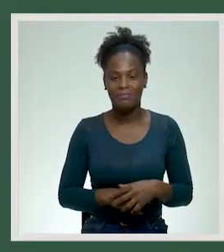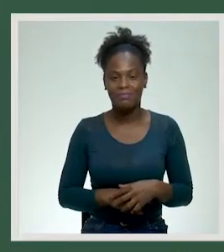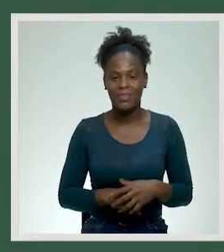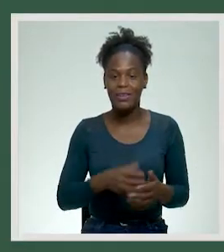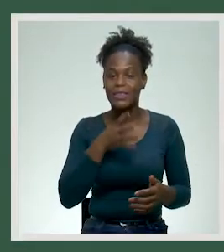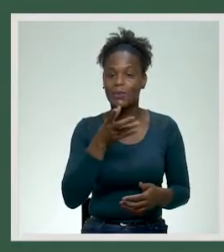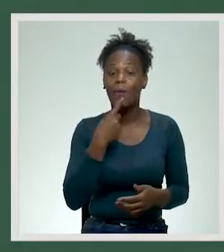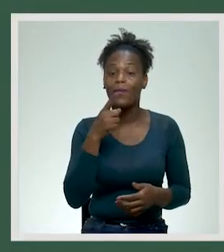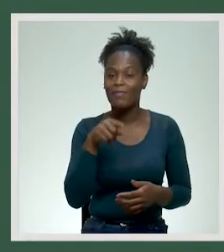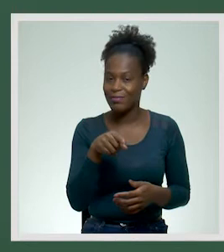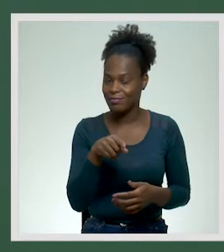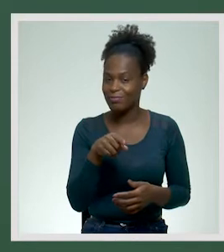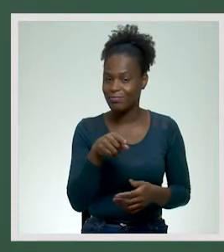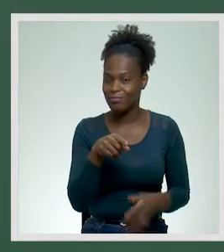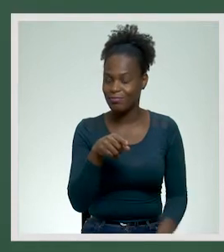Repito.